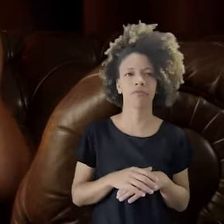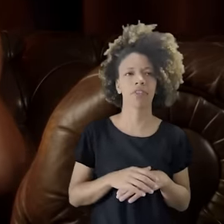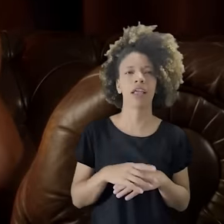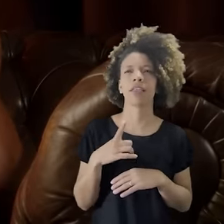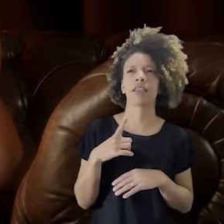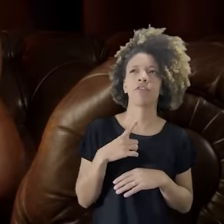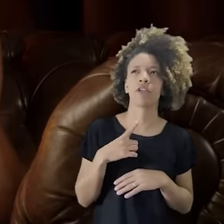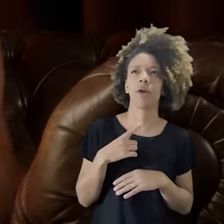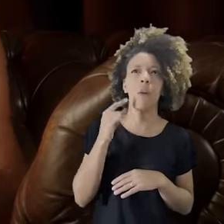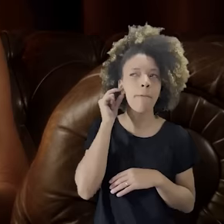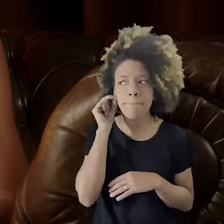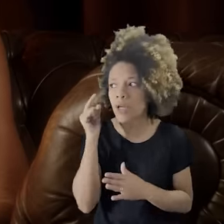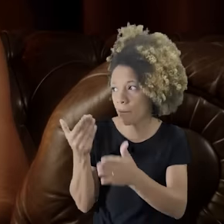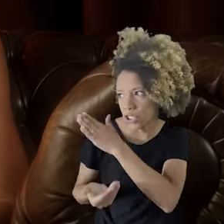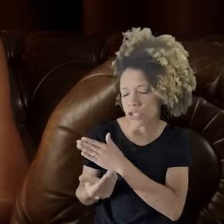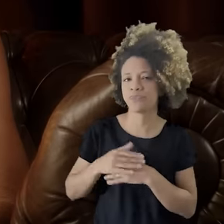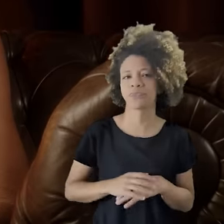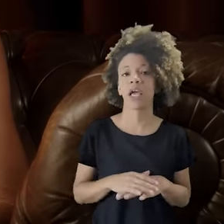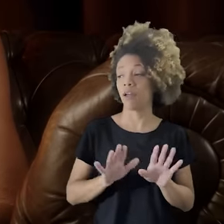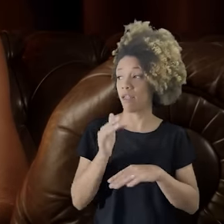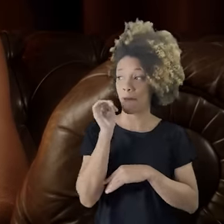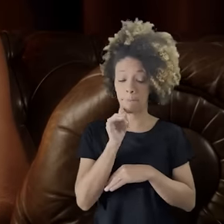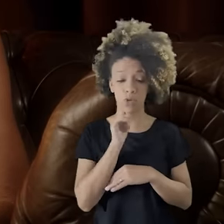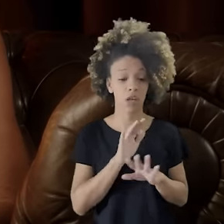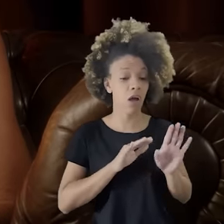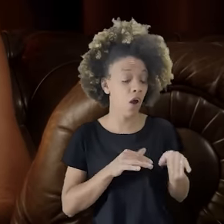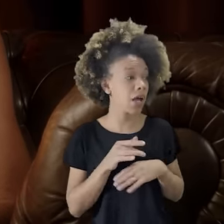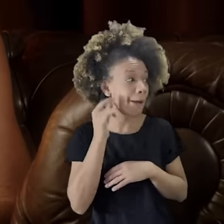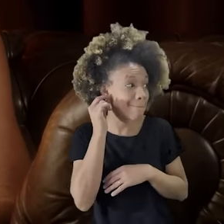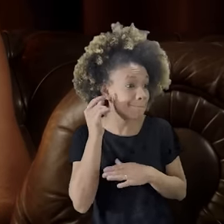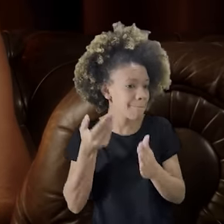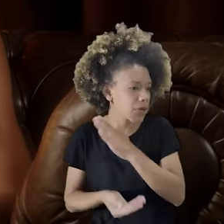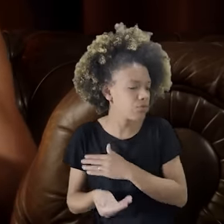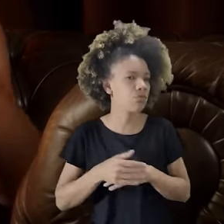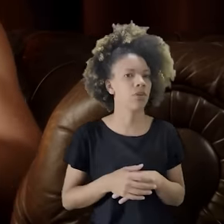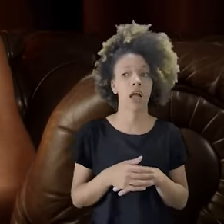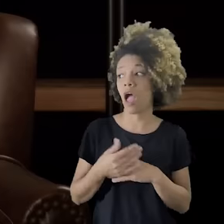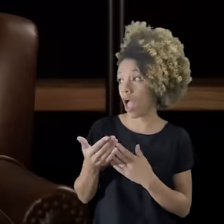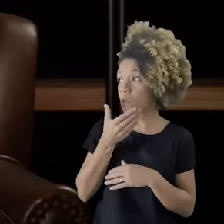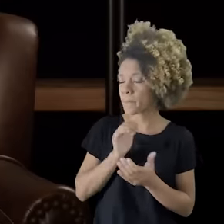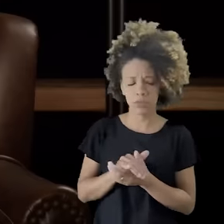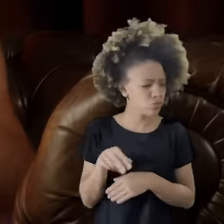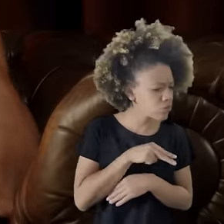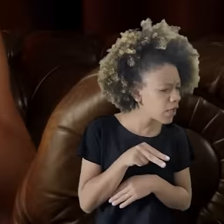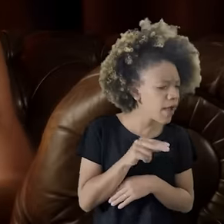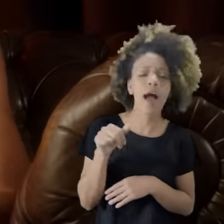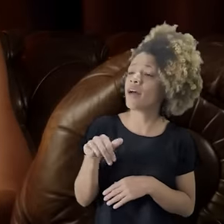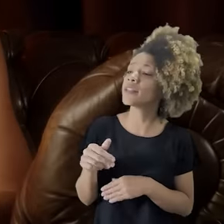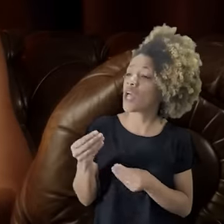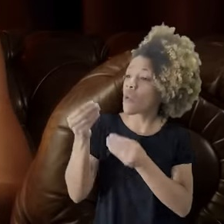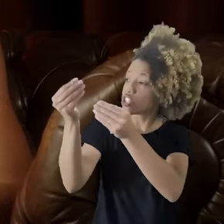peguei perdeu brinco aí a moça falou assim eu peguei e falei ah cai um brinco meu aí Aí ela achou né ele falou assim